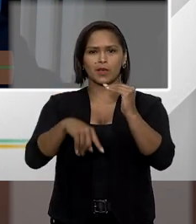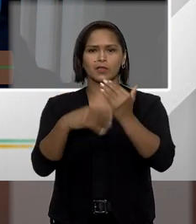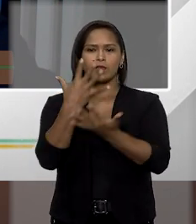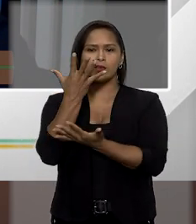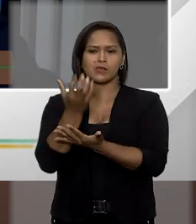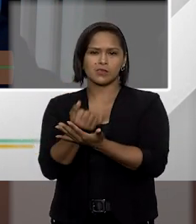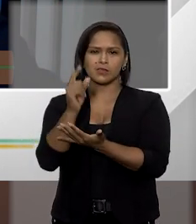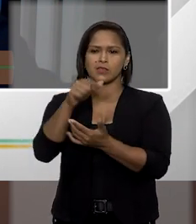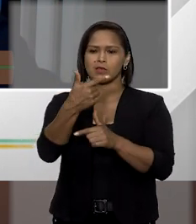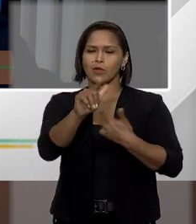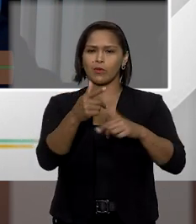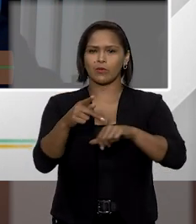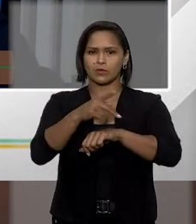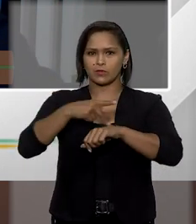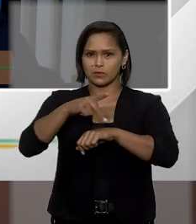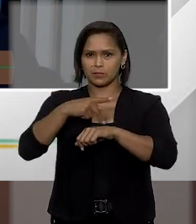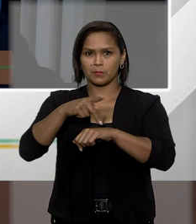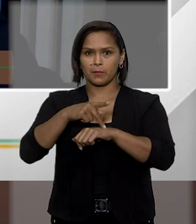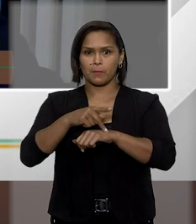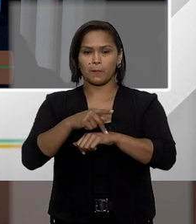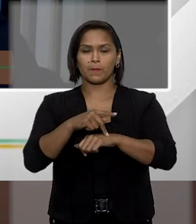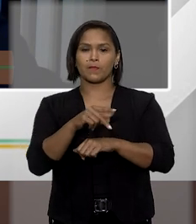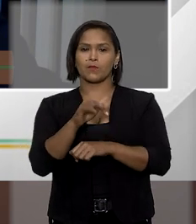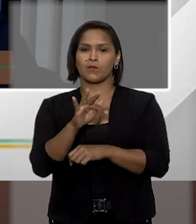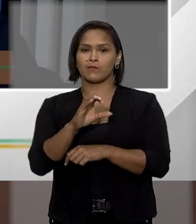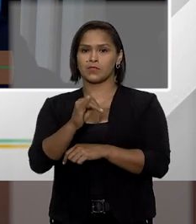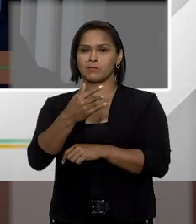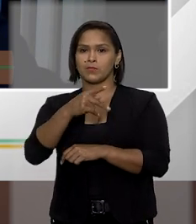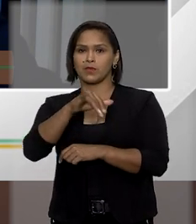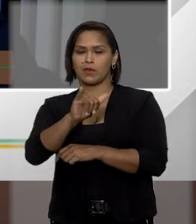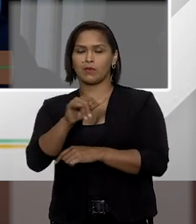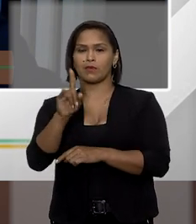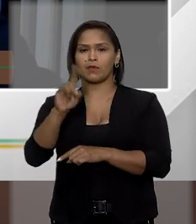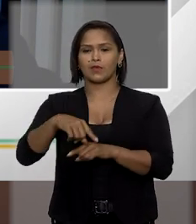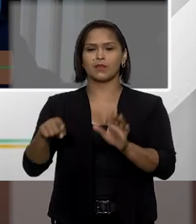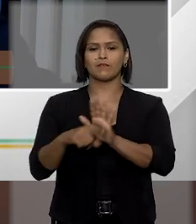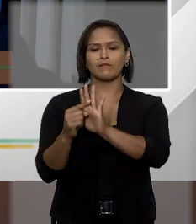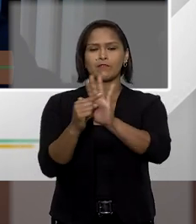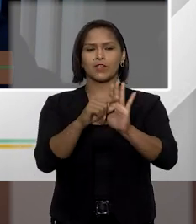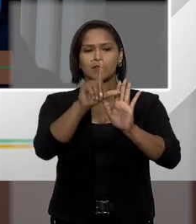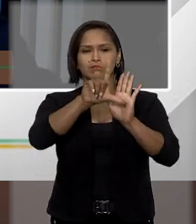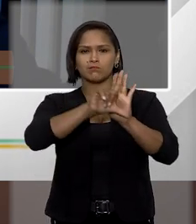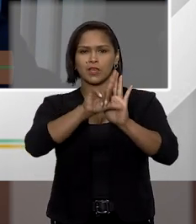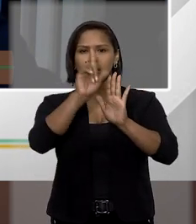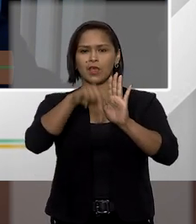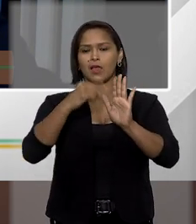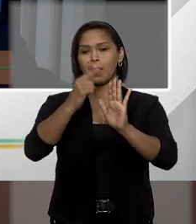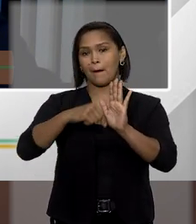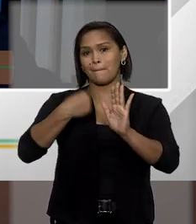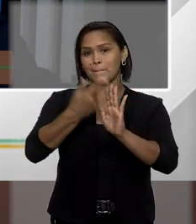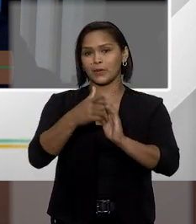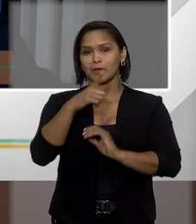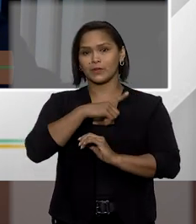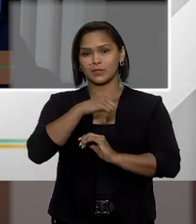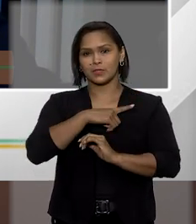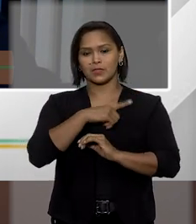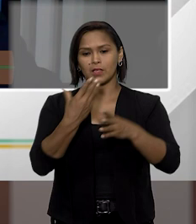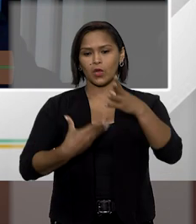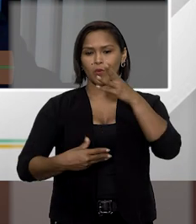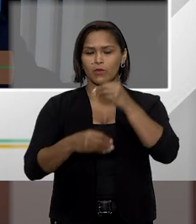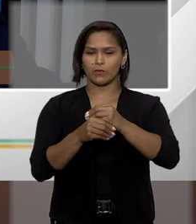de aceitação em outros países, no FCPA ele veio trazido para a legislação após ele ter sido